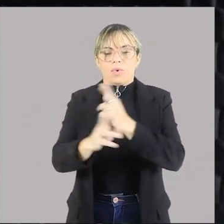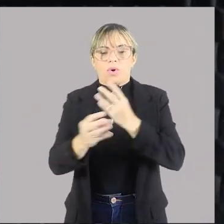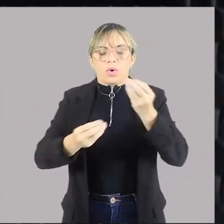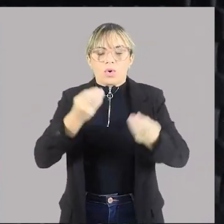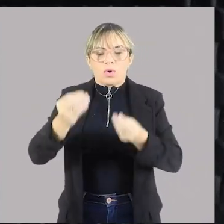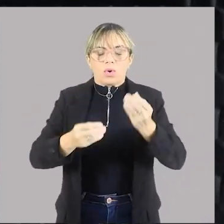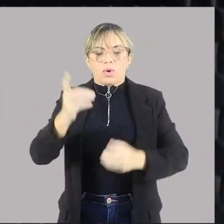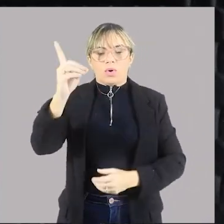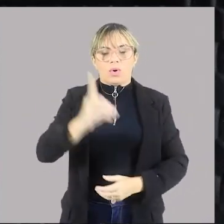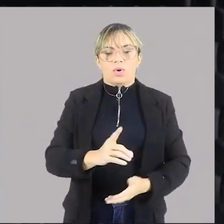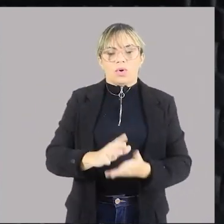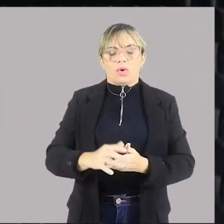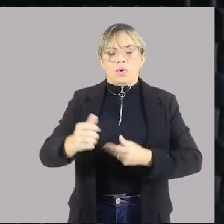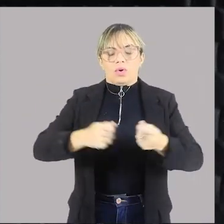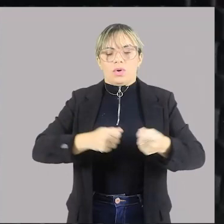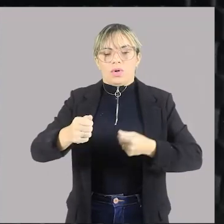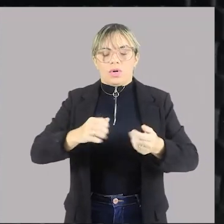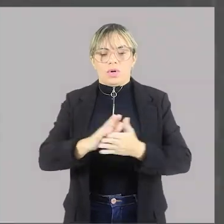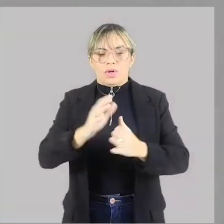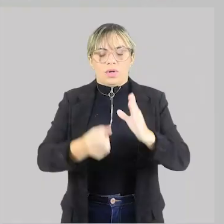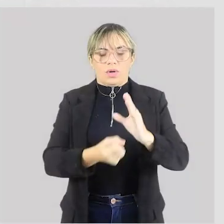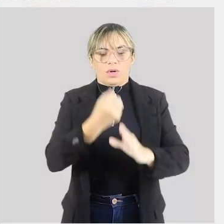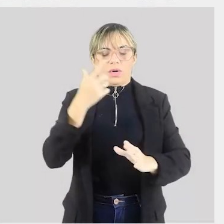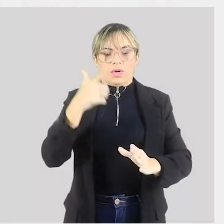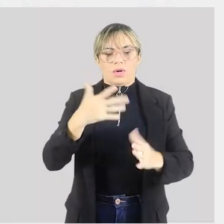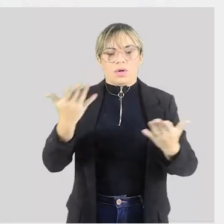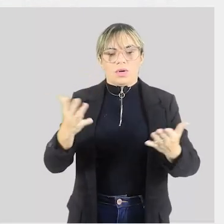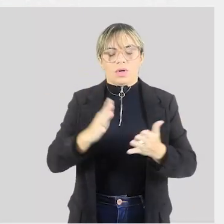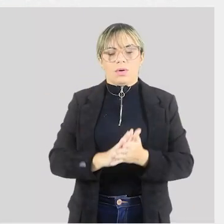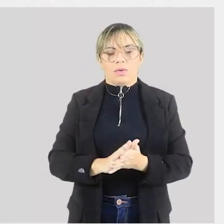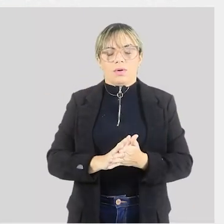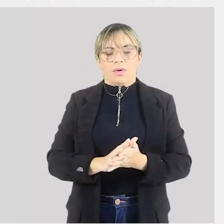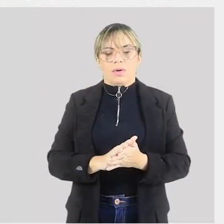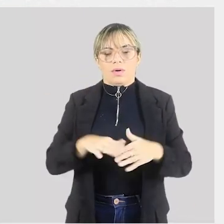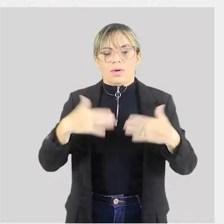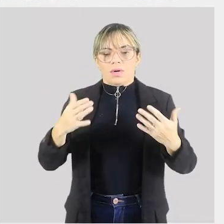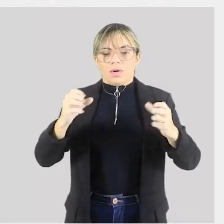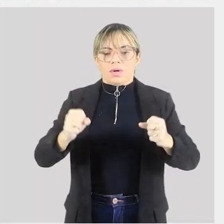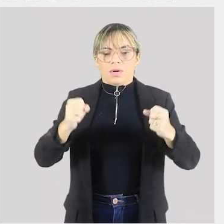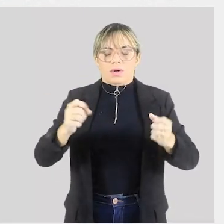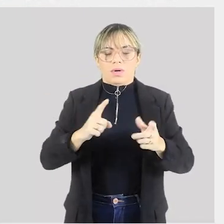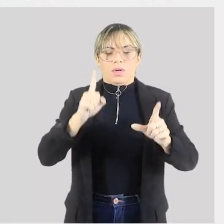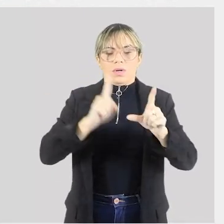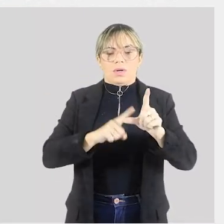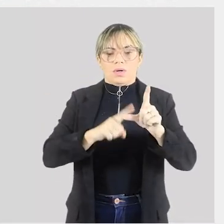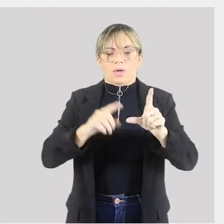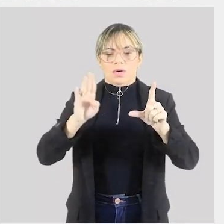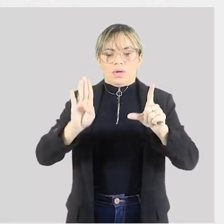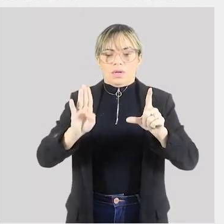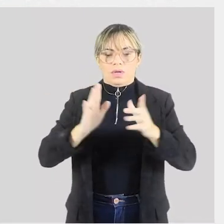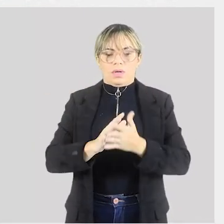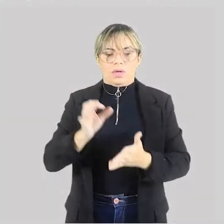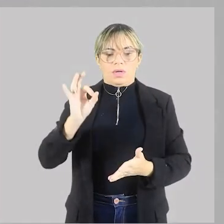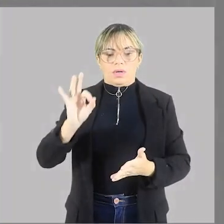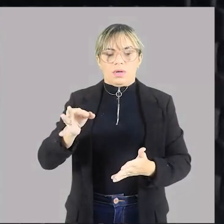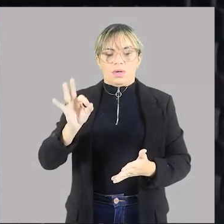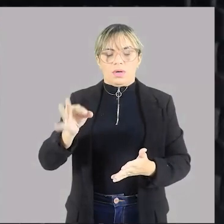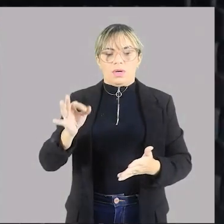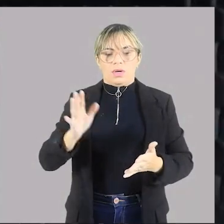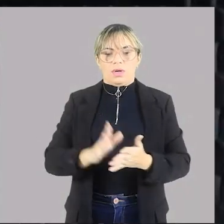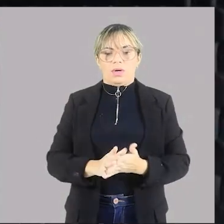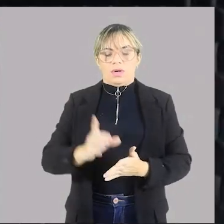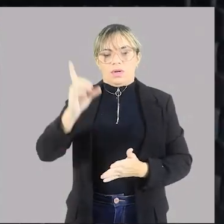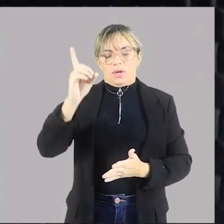direito administrativo é elaborado. E, por isso, é só possível considerar a assertiva B correta. E o